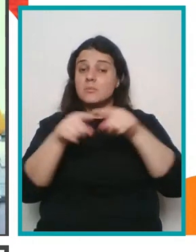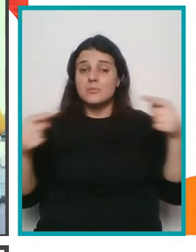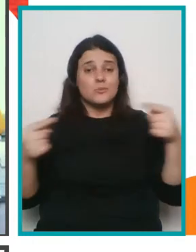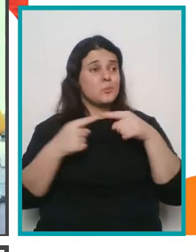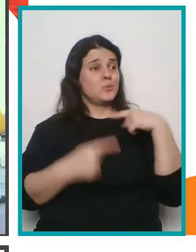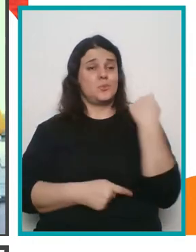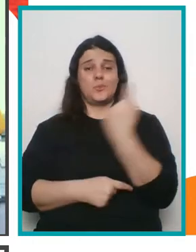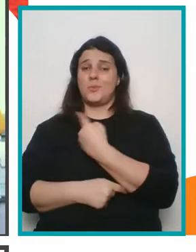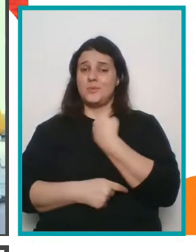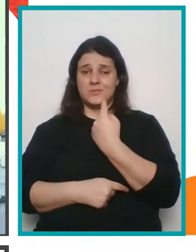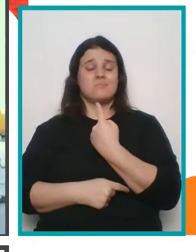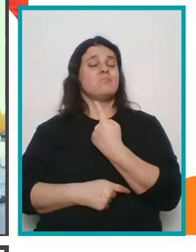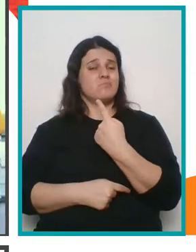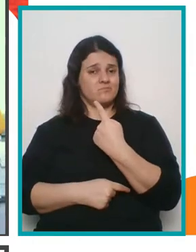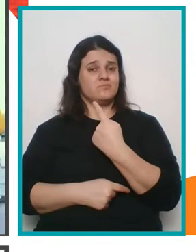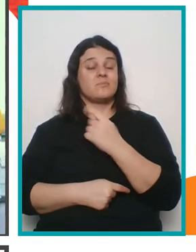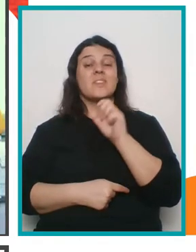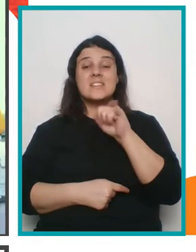por,